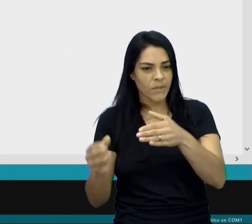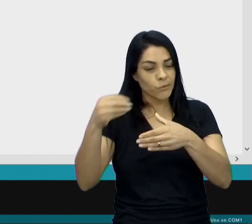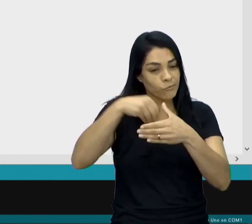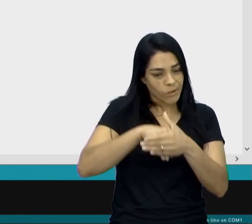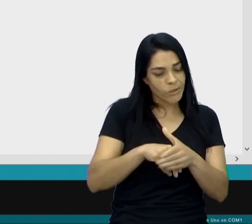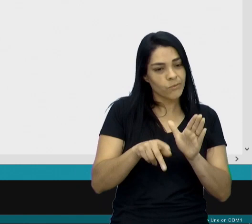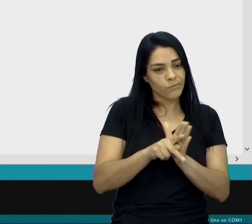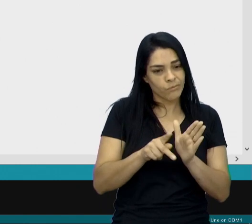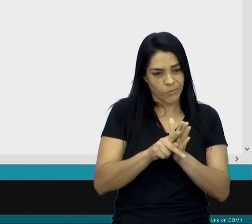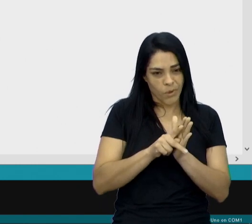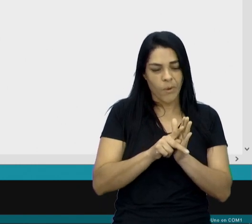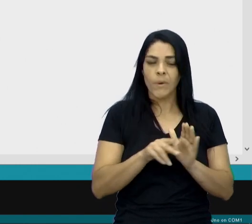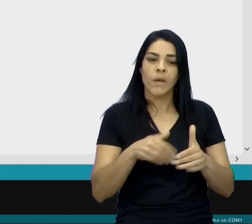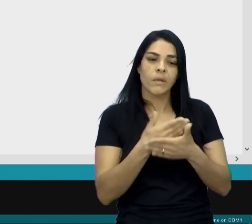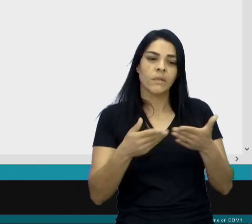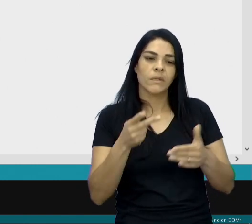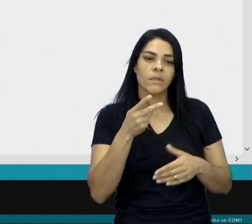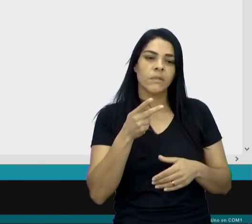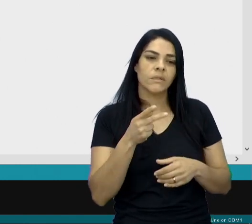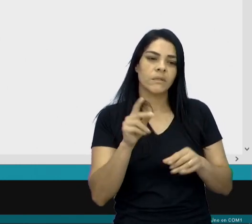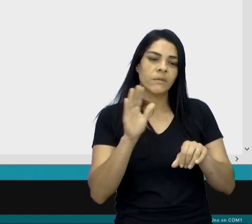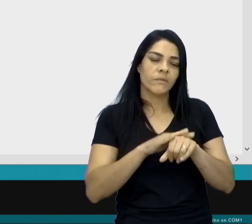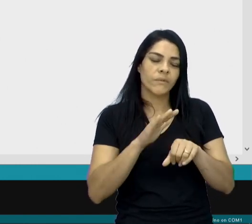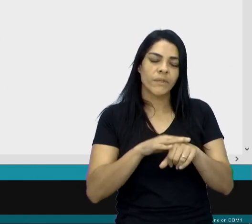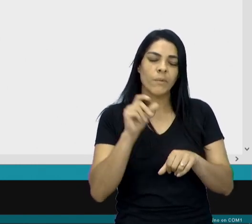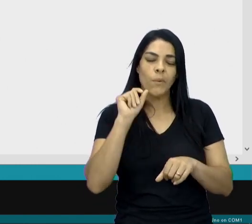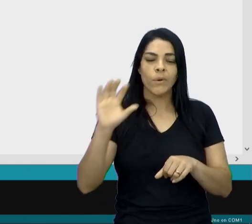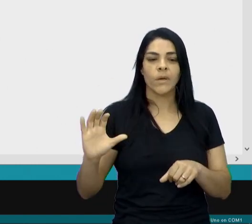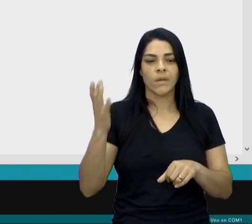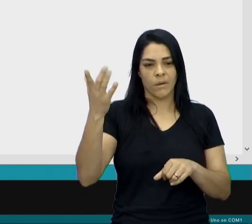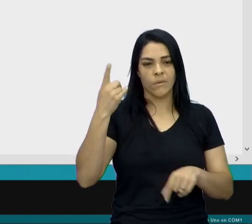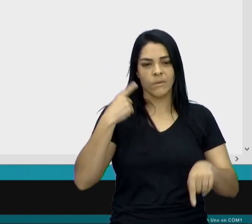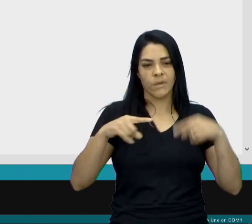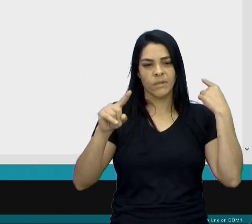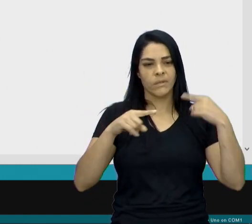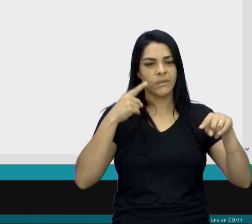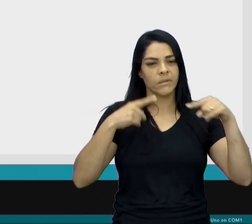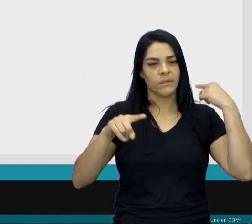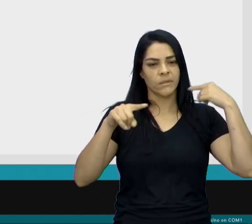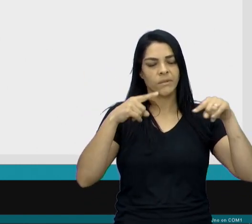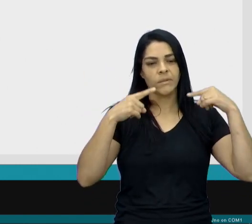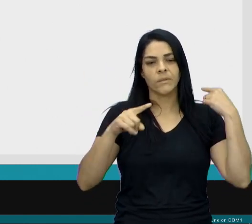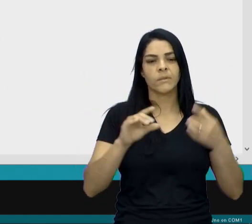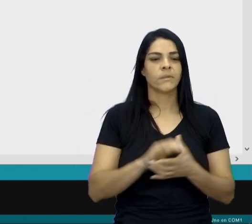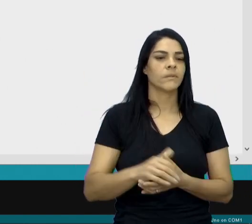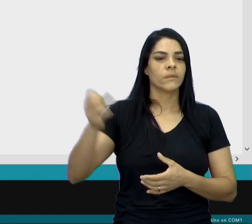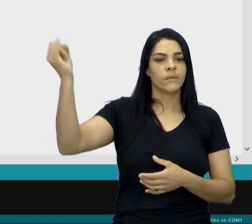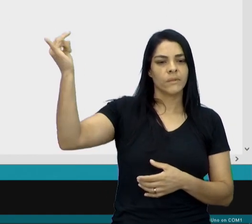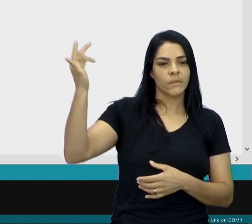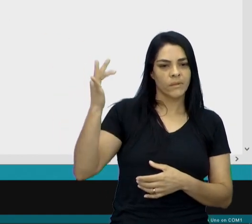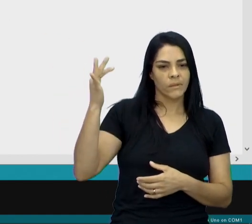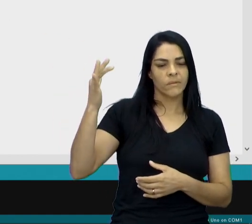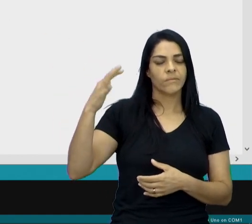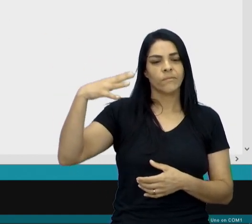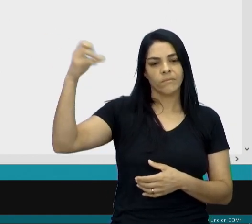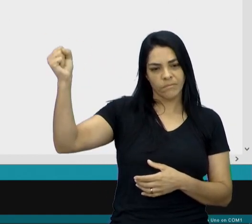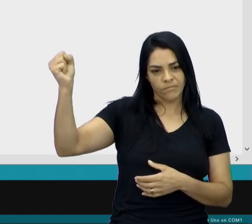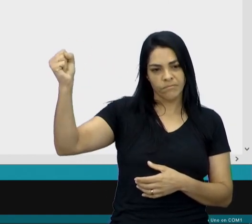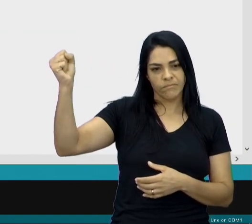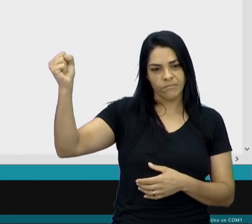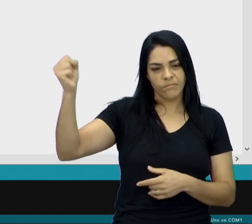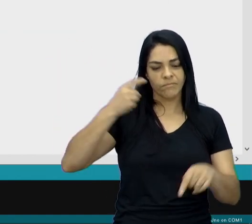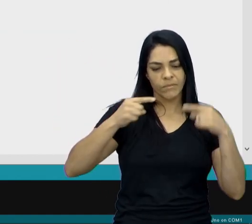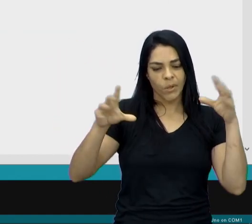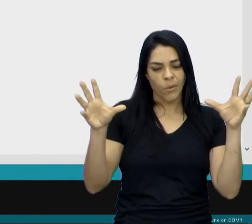nós fizemos o que acontece ao tocar o som de início, os LEDs acendem, toca o som, o som para e os LEDs apagam. É isso